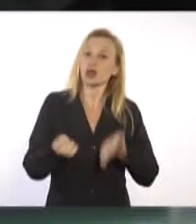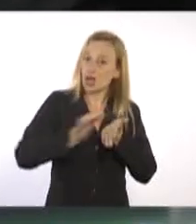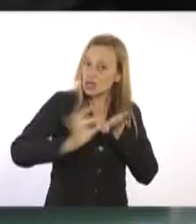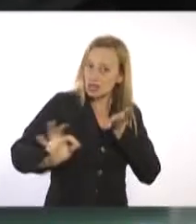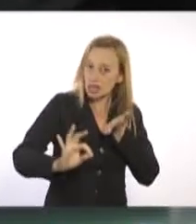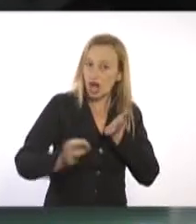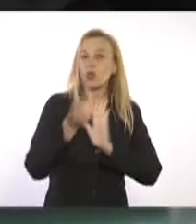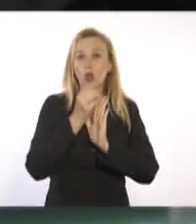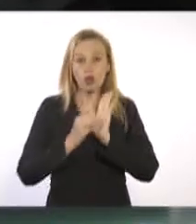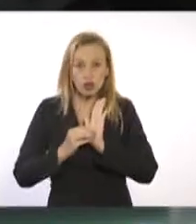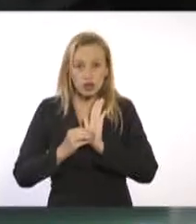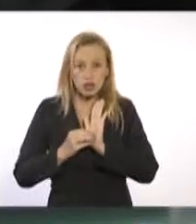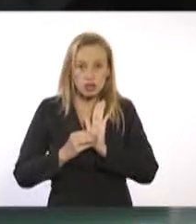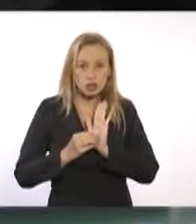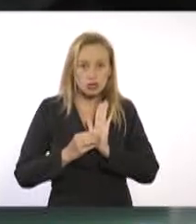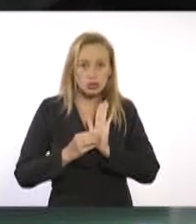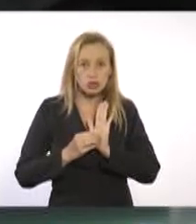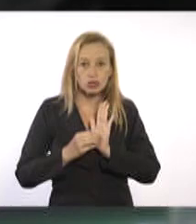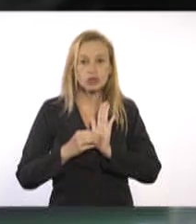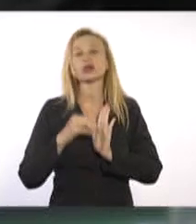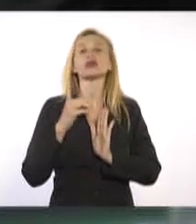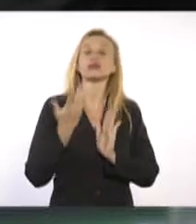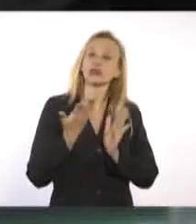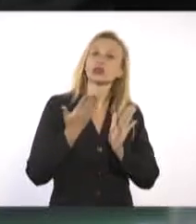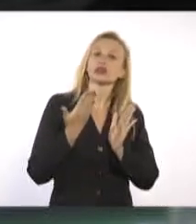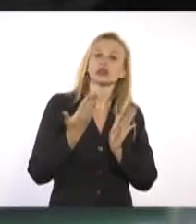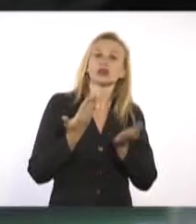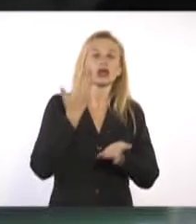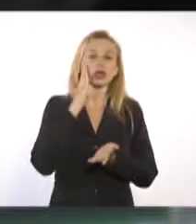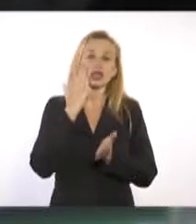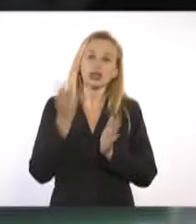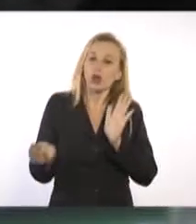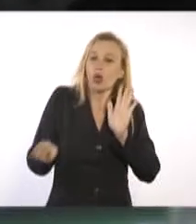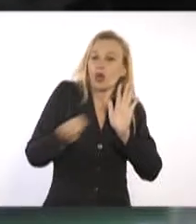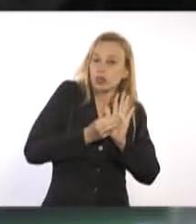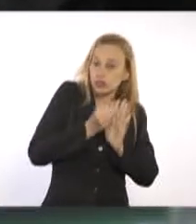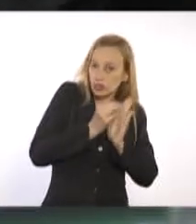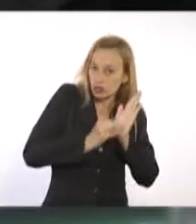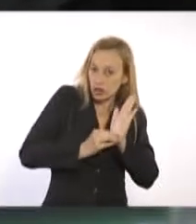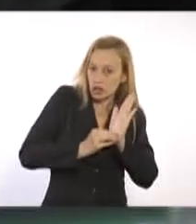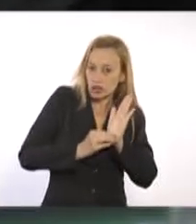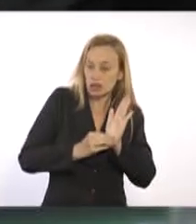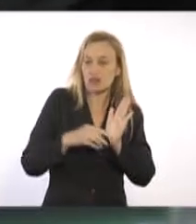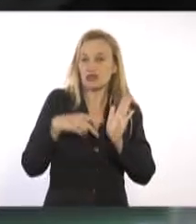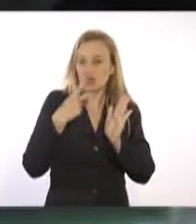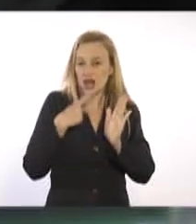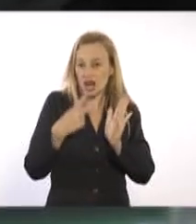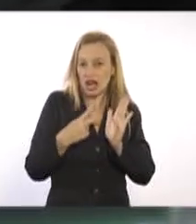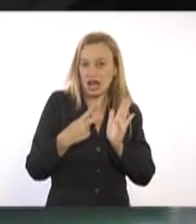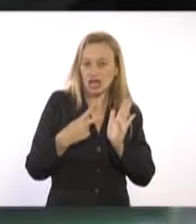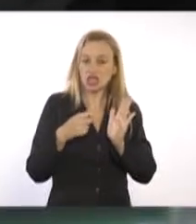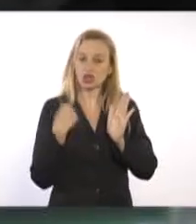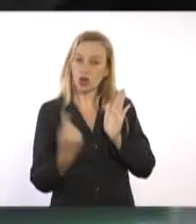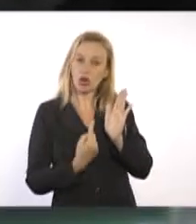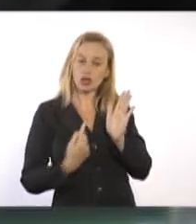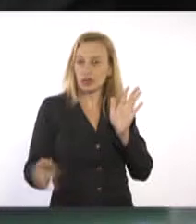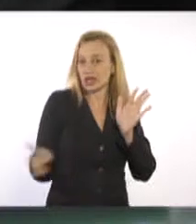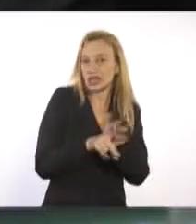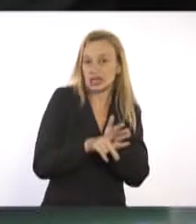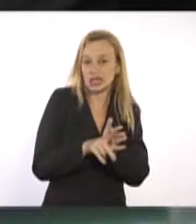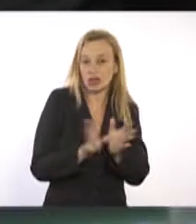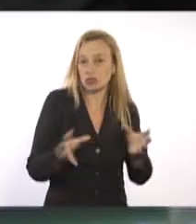ofício, ainda entendo que seja dispensável colocar no ofício que nós somos membros da Comissão de Tributação, porque eu não entendo o quão relevante